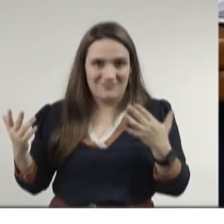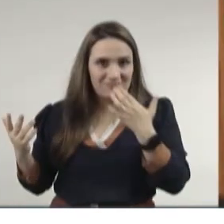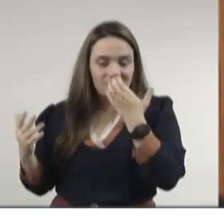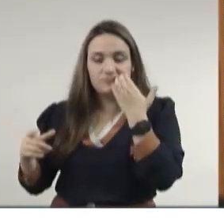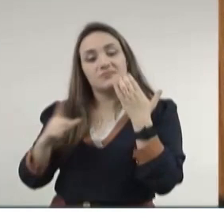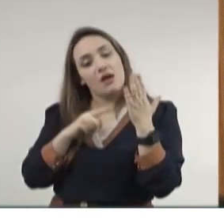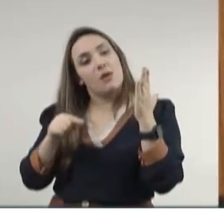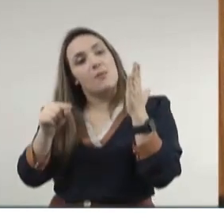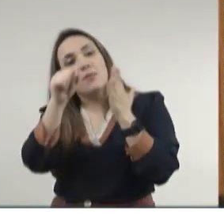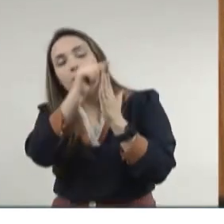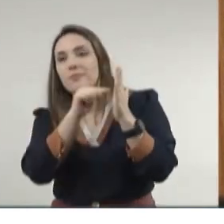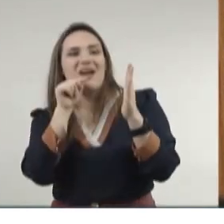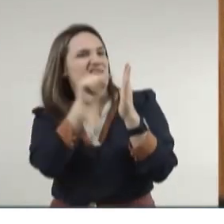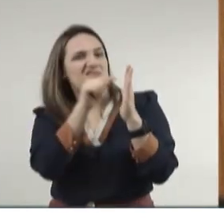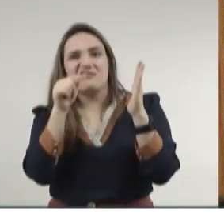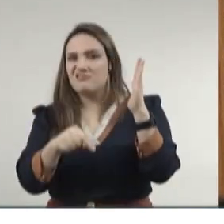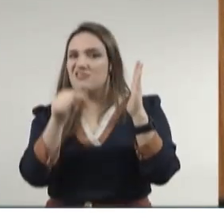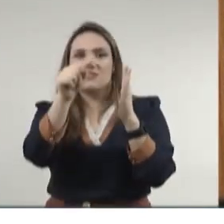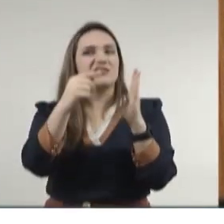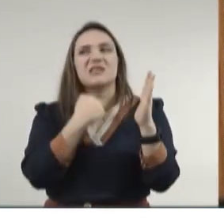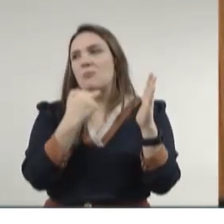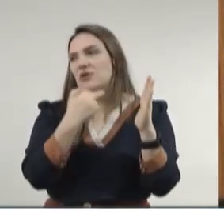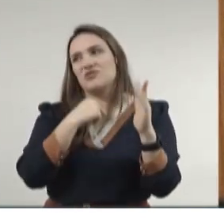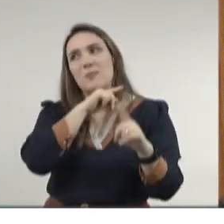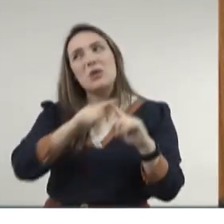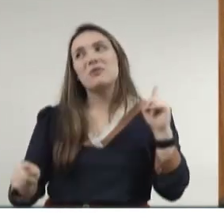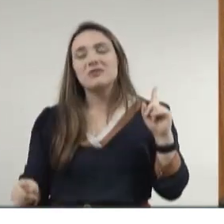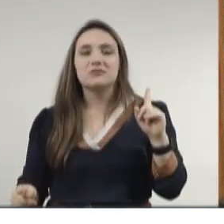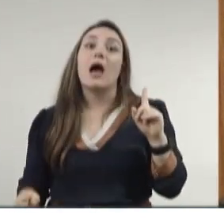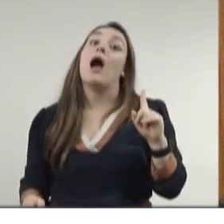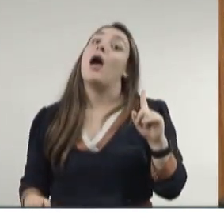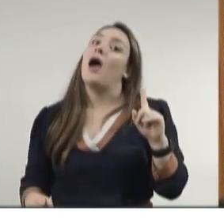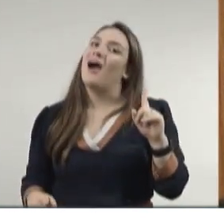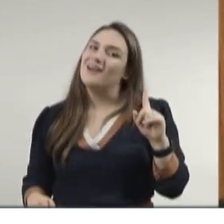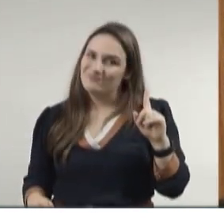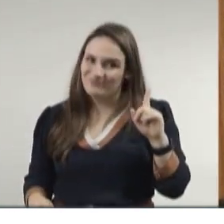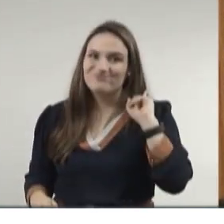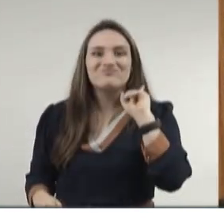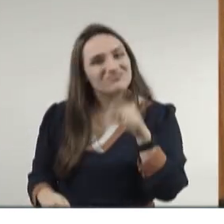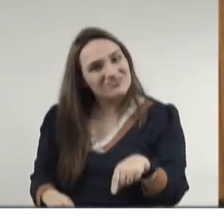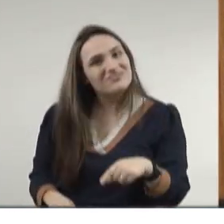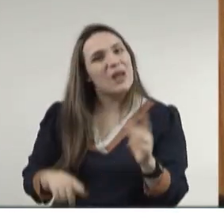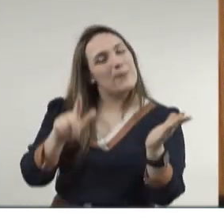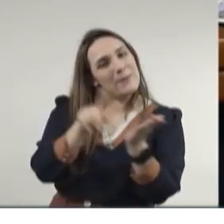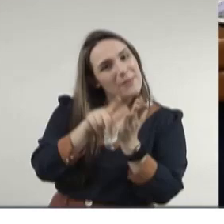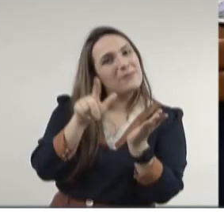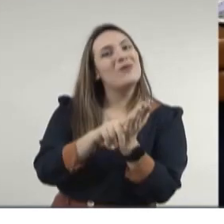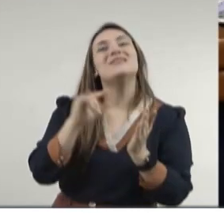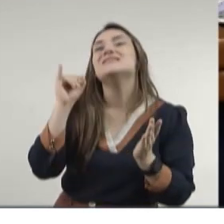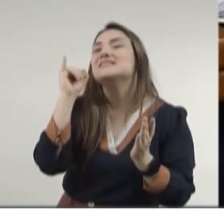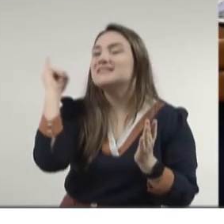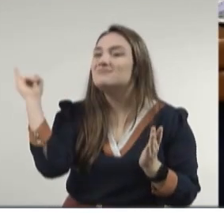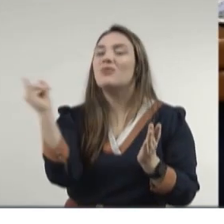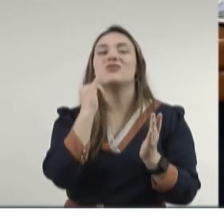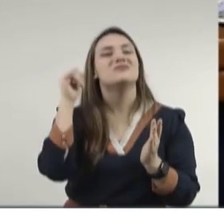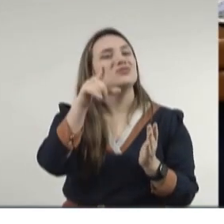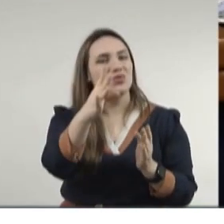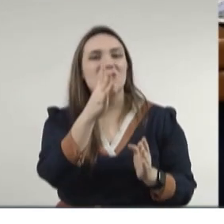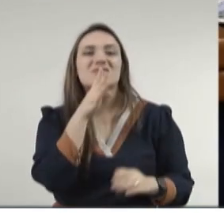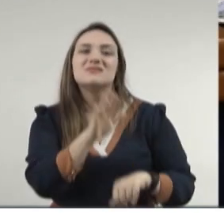Aqui, não. Então, é um instrumento, deputado Zeca, que Vossa Excelência